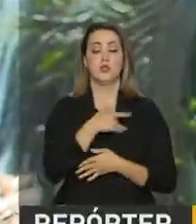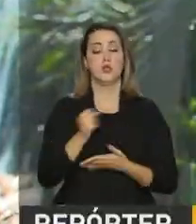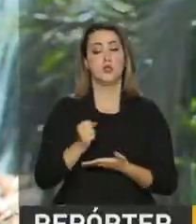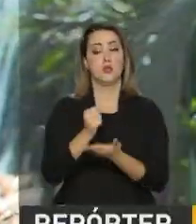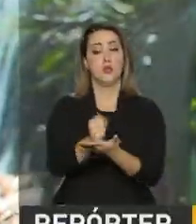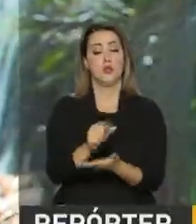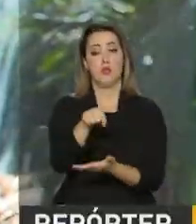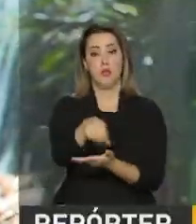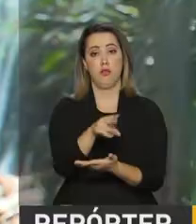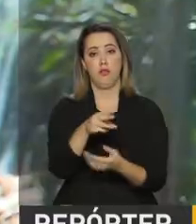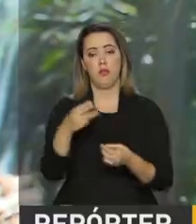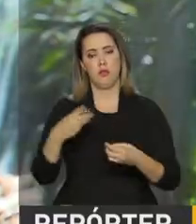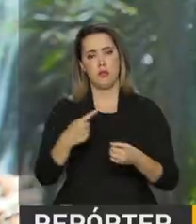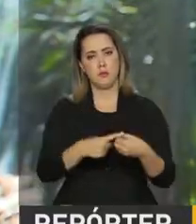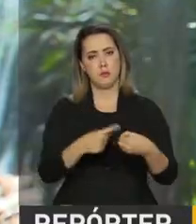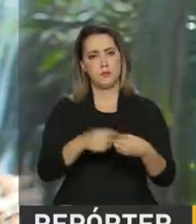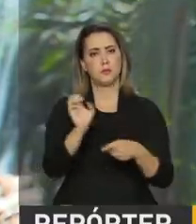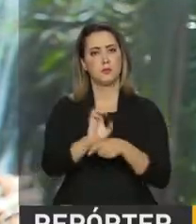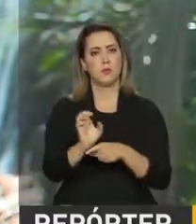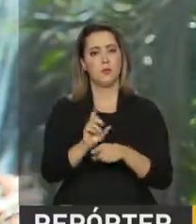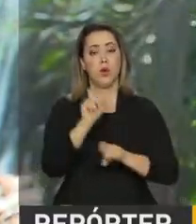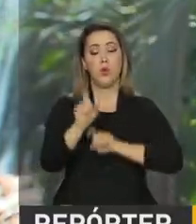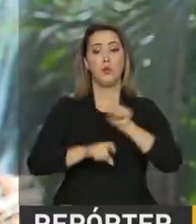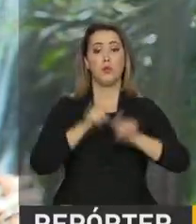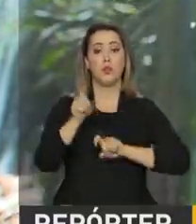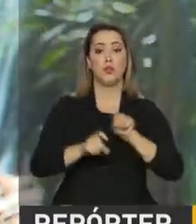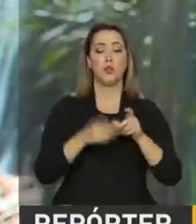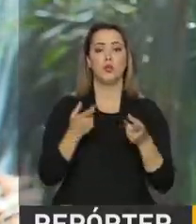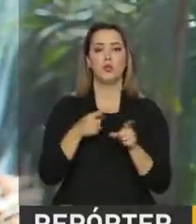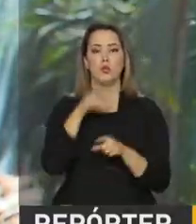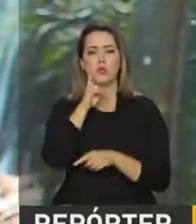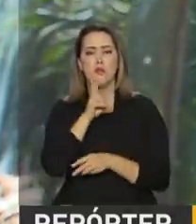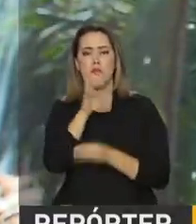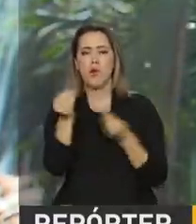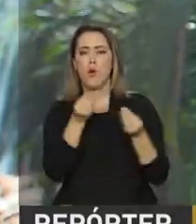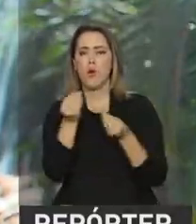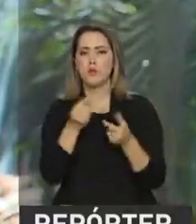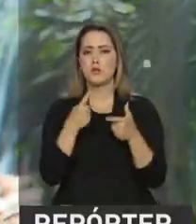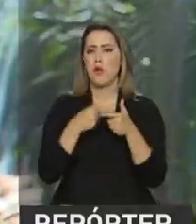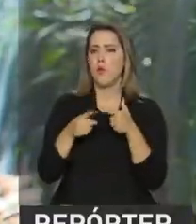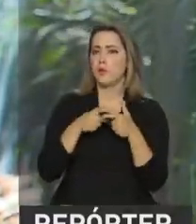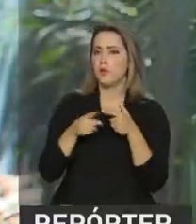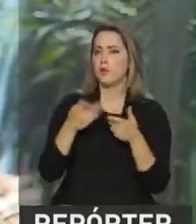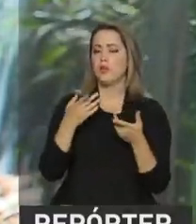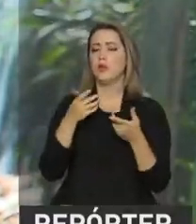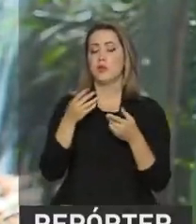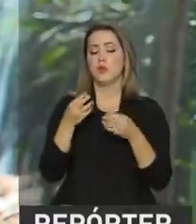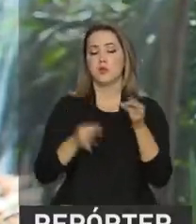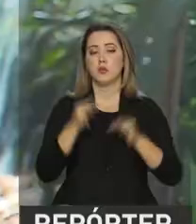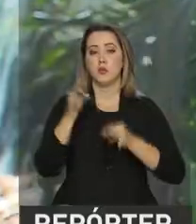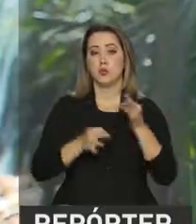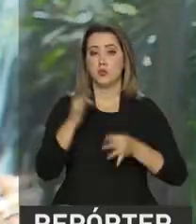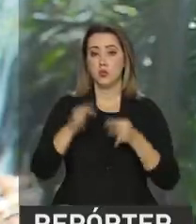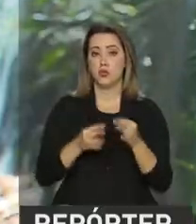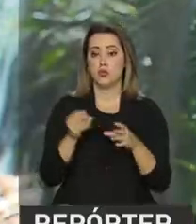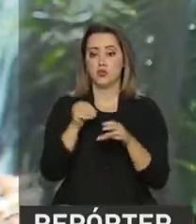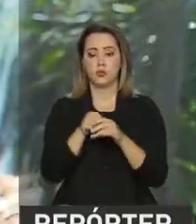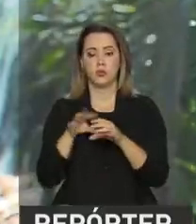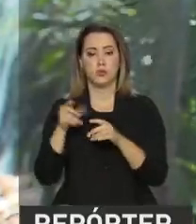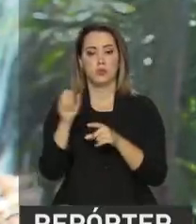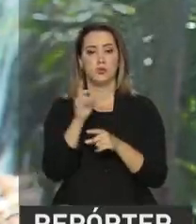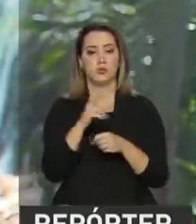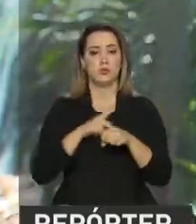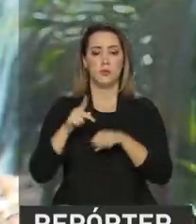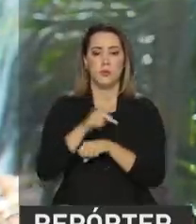um programa de computador que vai permitir acompanhar a situação das ações judiciais em todo o país pela